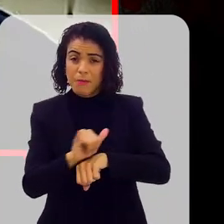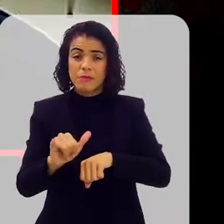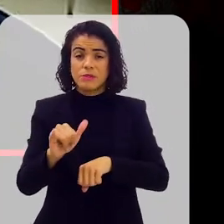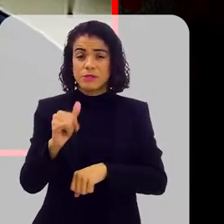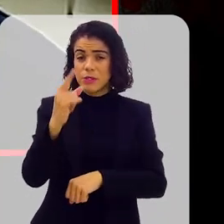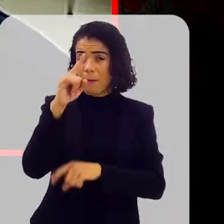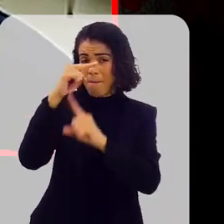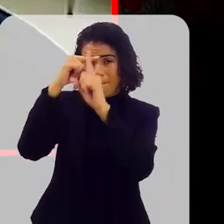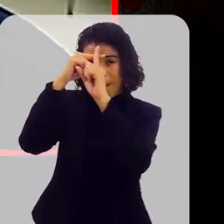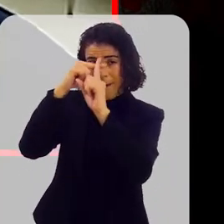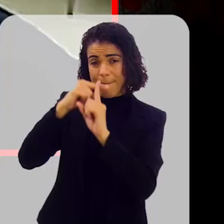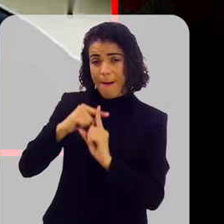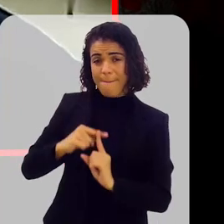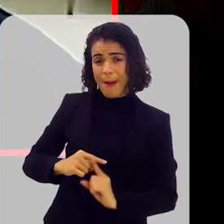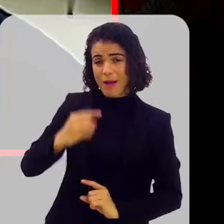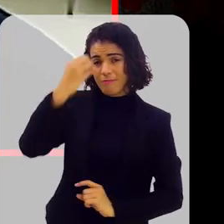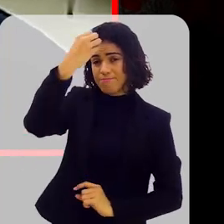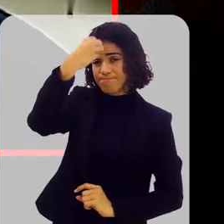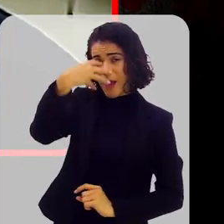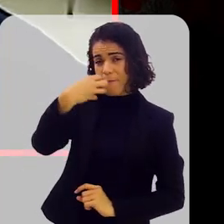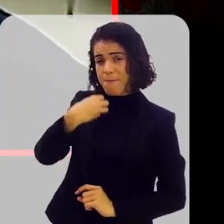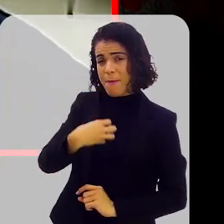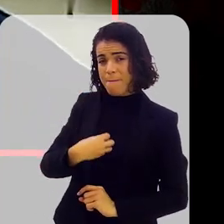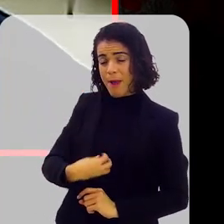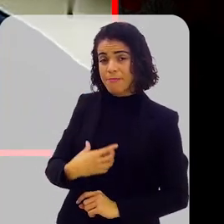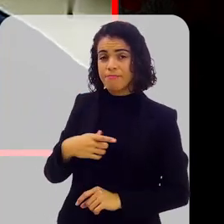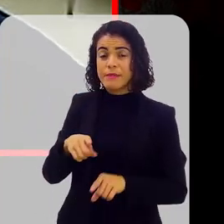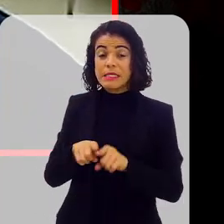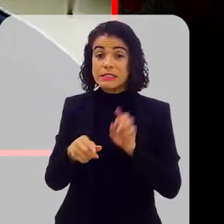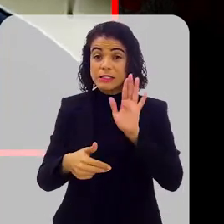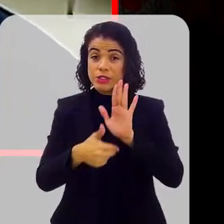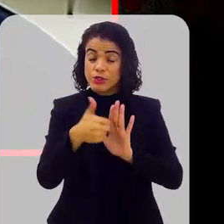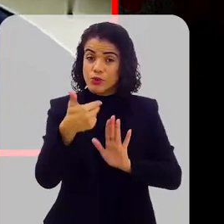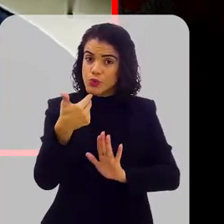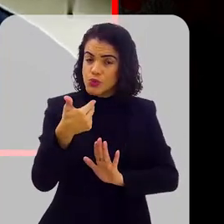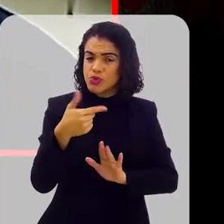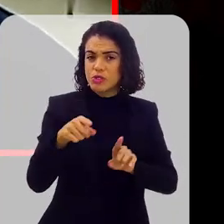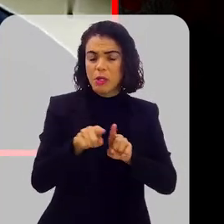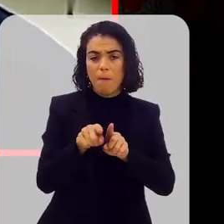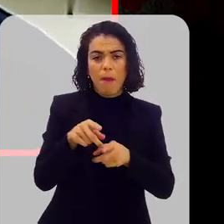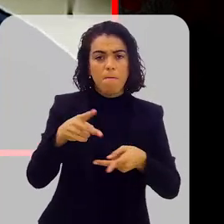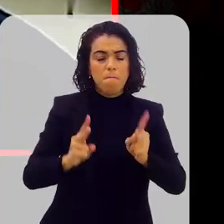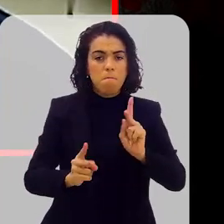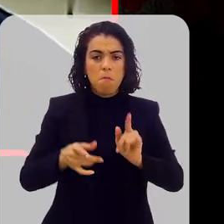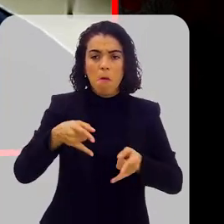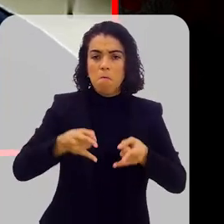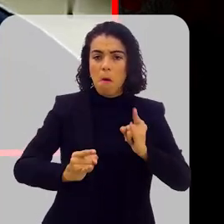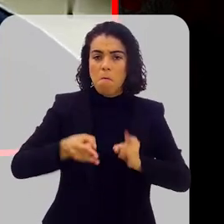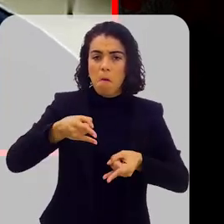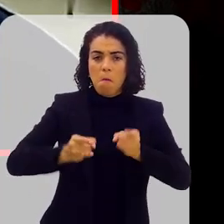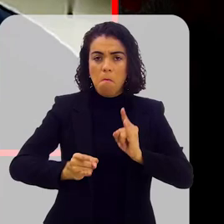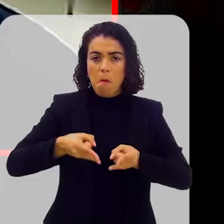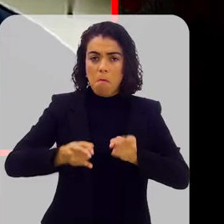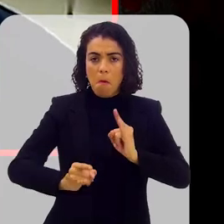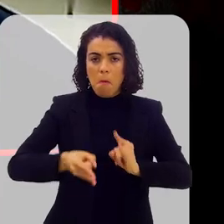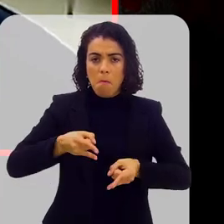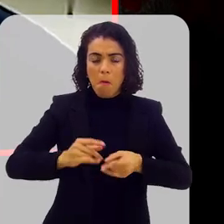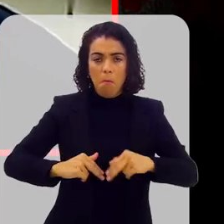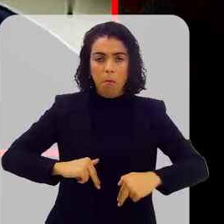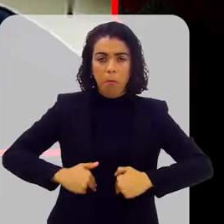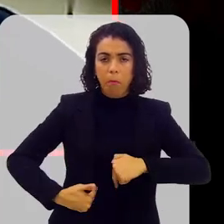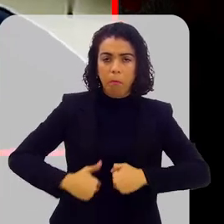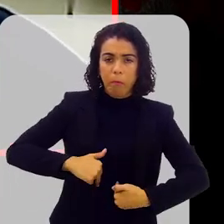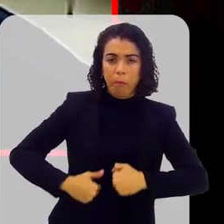modernas de radioterapia, com cirurgias cada vez mais complexas, com suporte pós-operatório